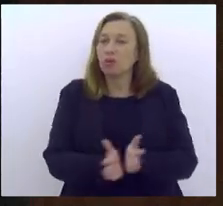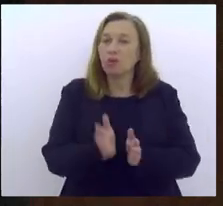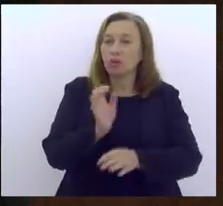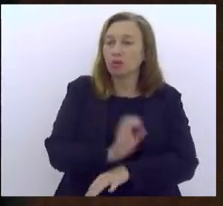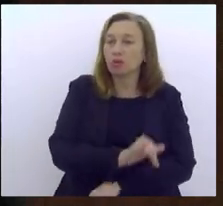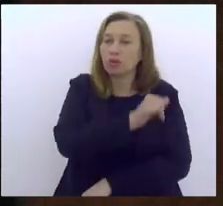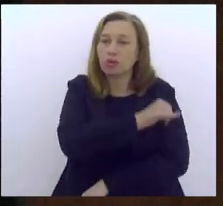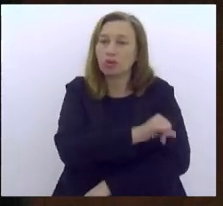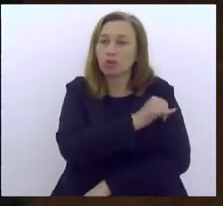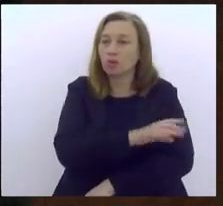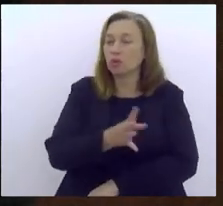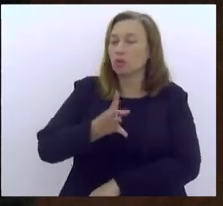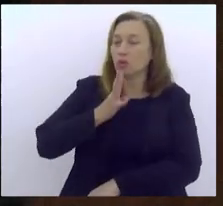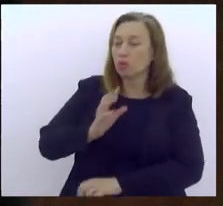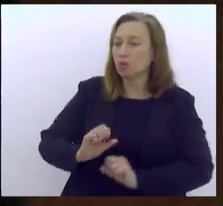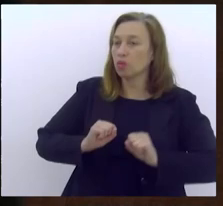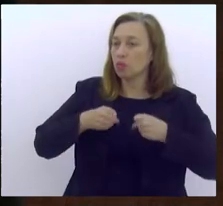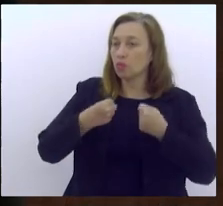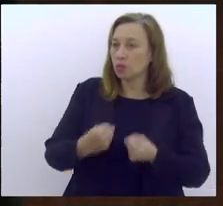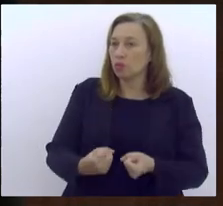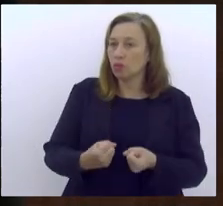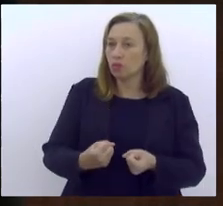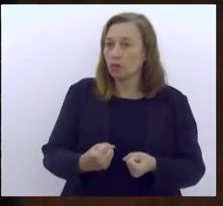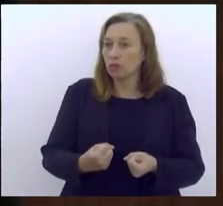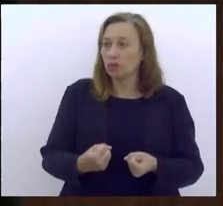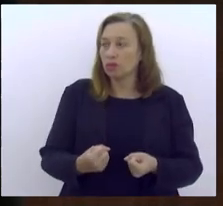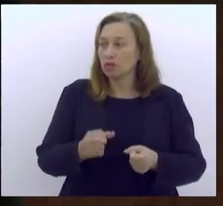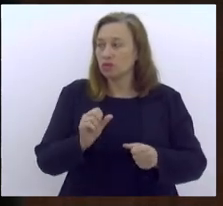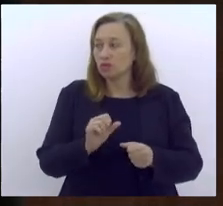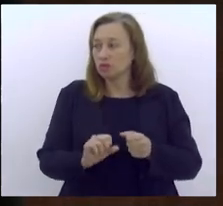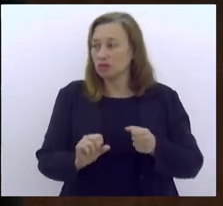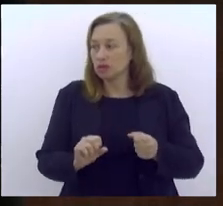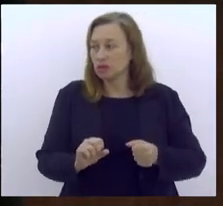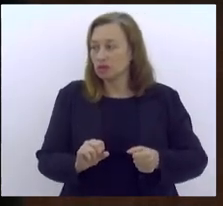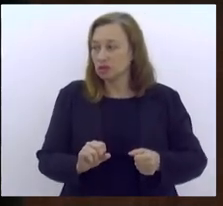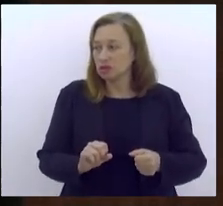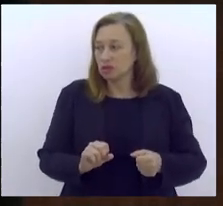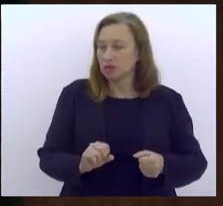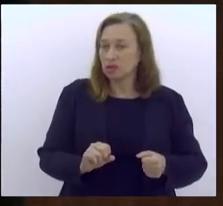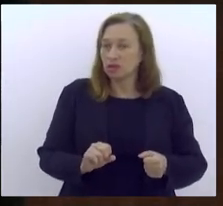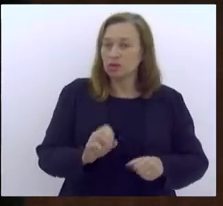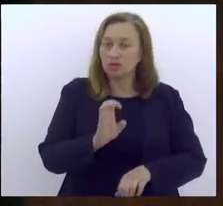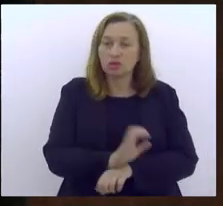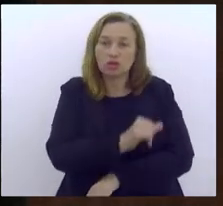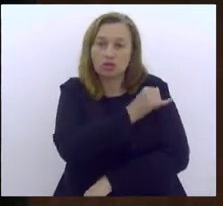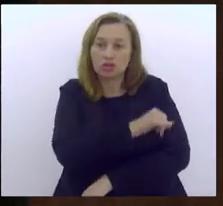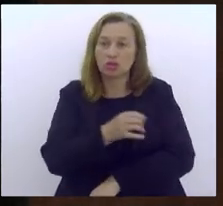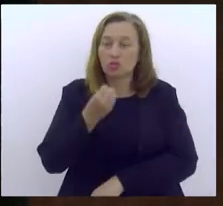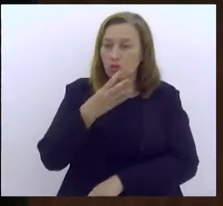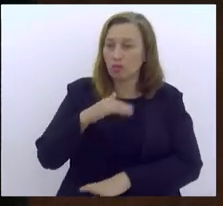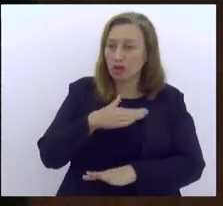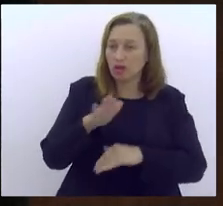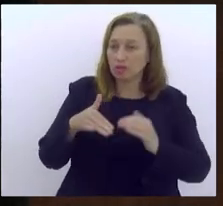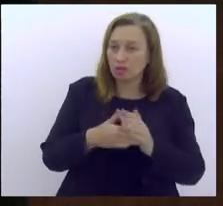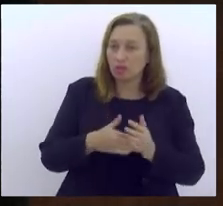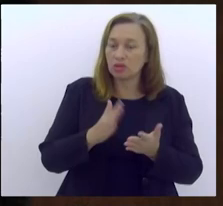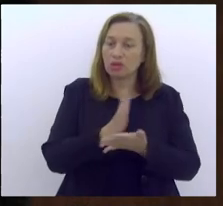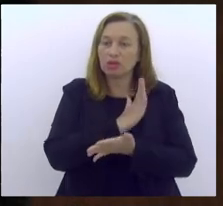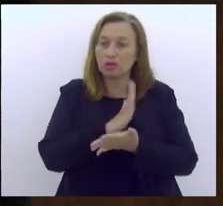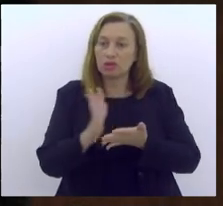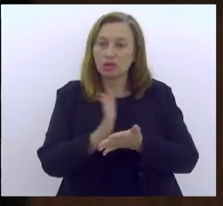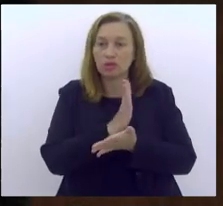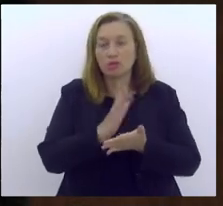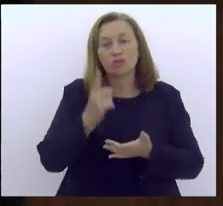Janeiro. Reconheço na senhora o esforço genuíno de fazer com que o Estado do Rio de Janeiro seja bom para todos, e muitas vezes nós vamos